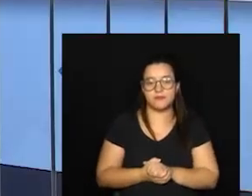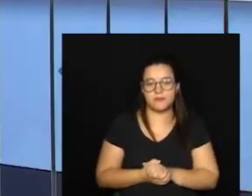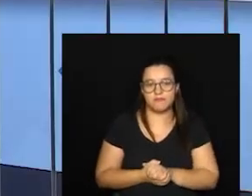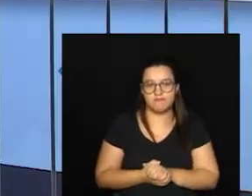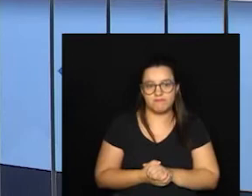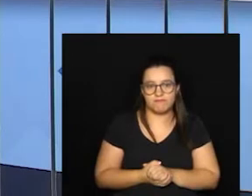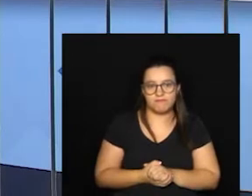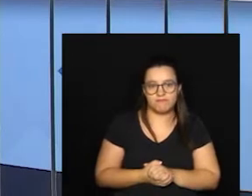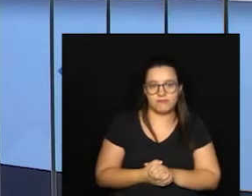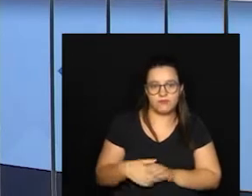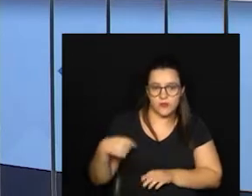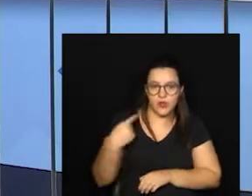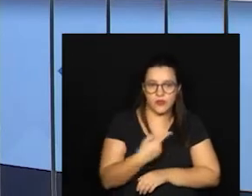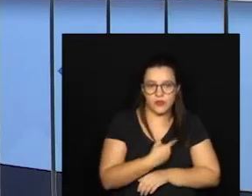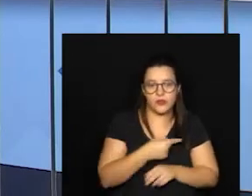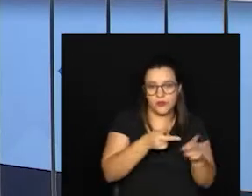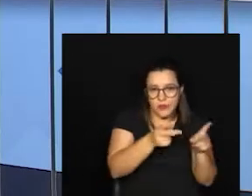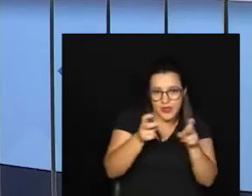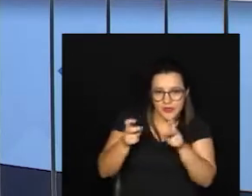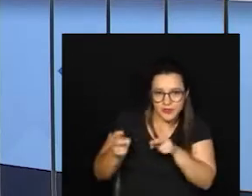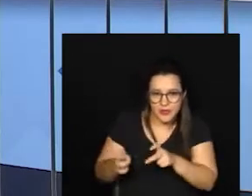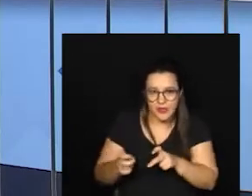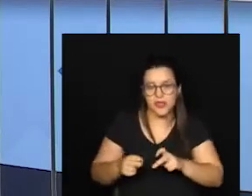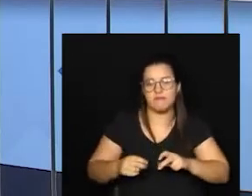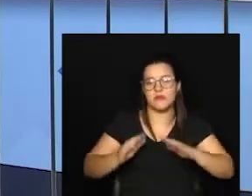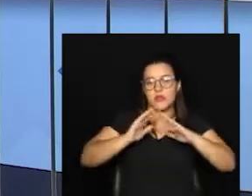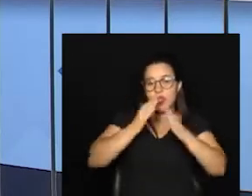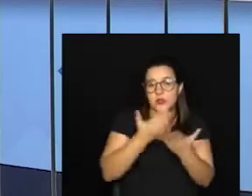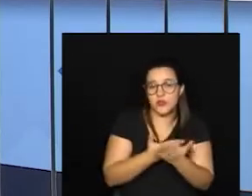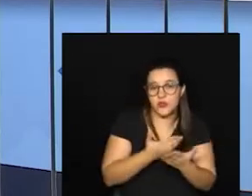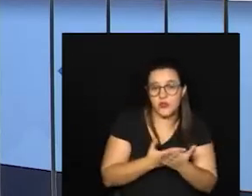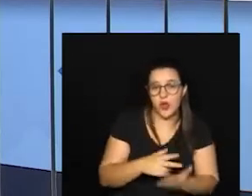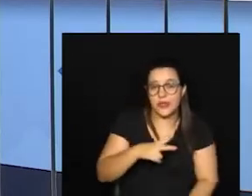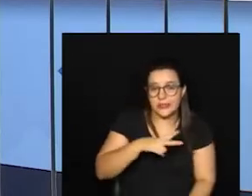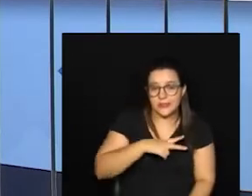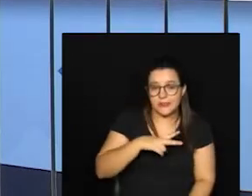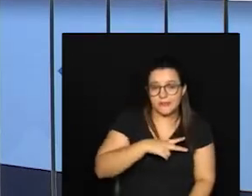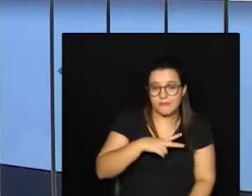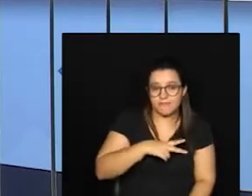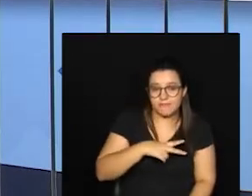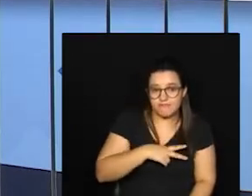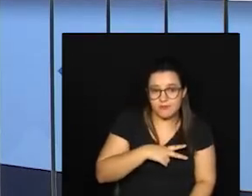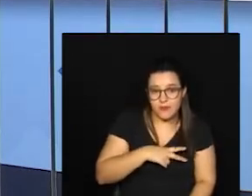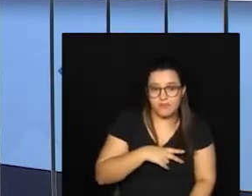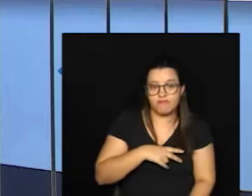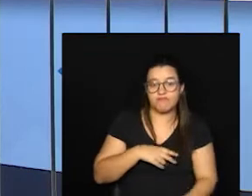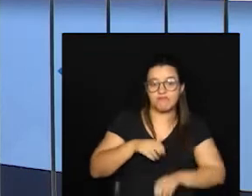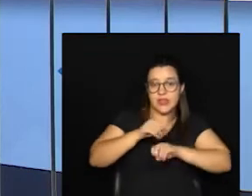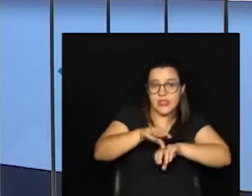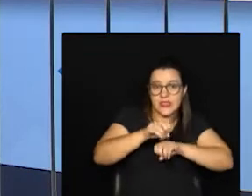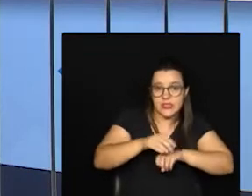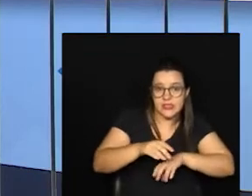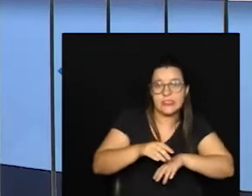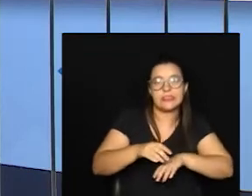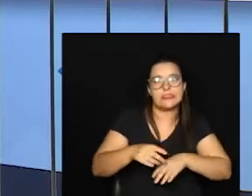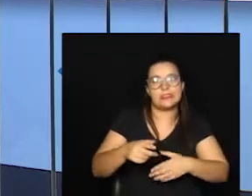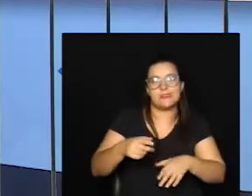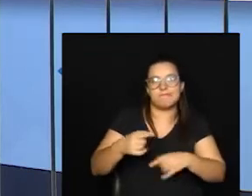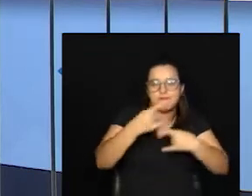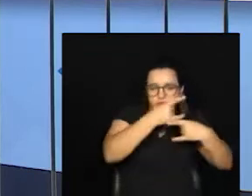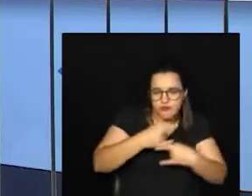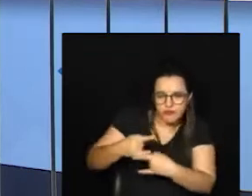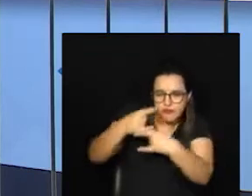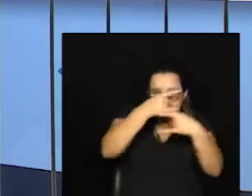Pelo que a gente percebe aí, mesmo nas escolas particulares, o ensino online, o ensino virtual veio para ficar. Então, a